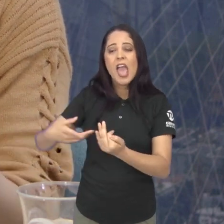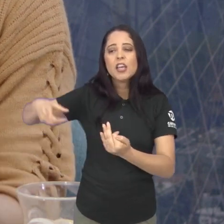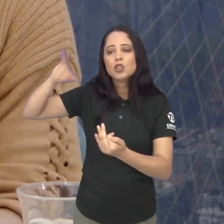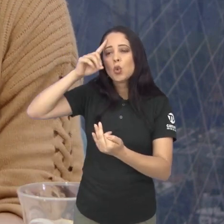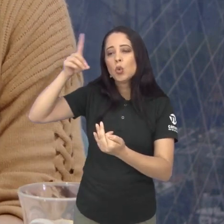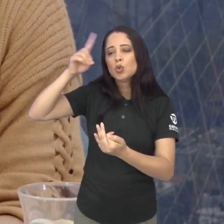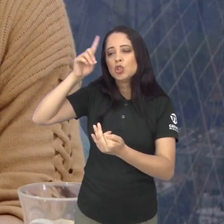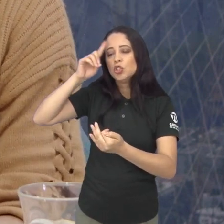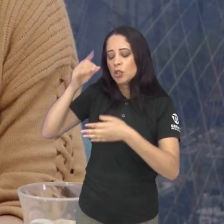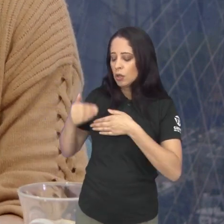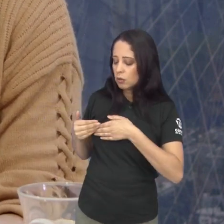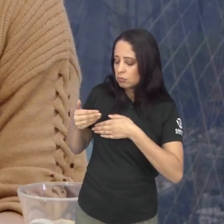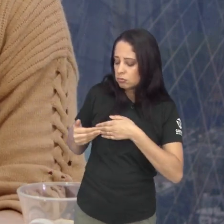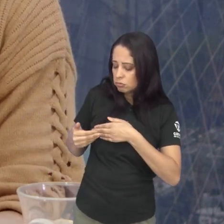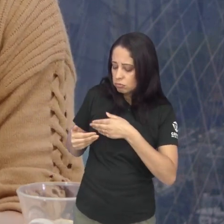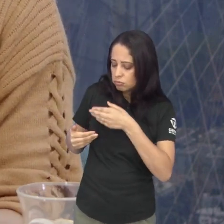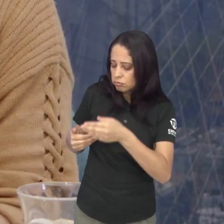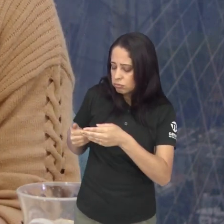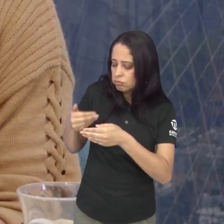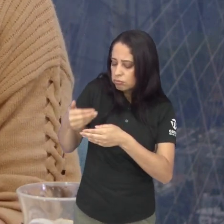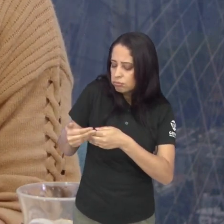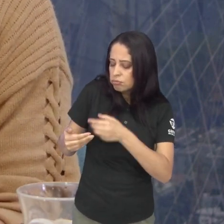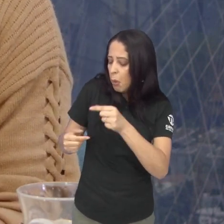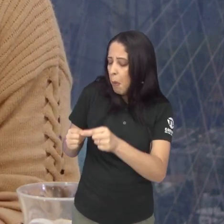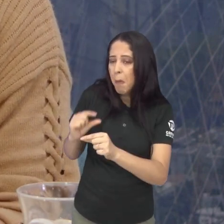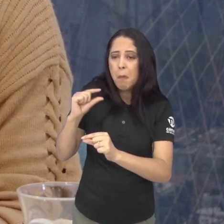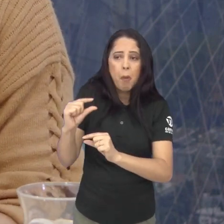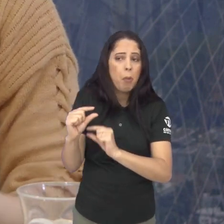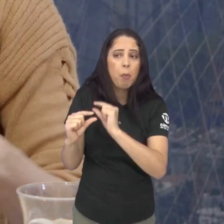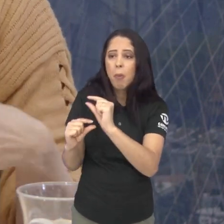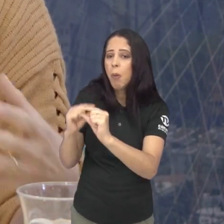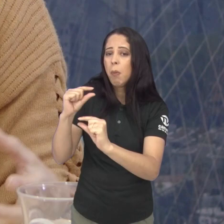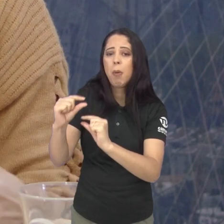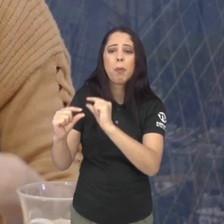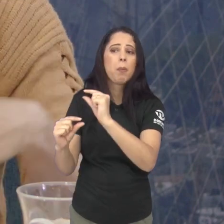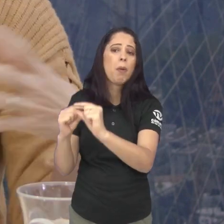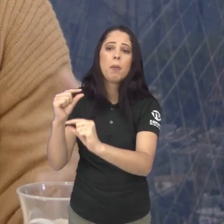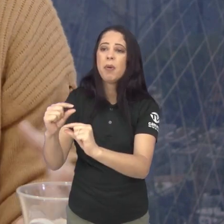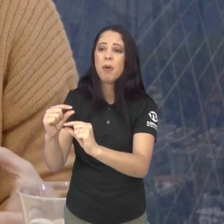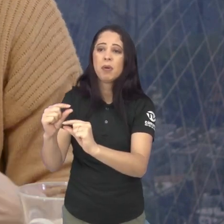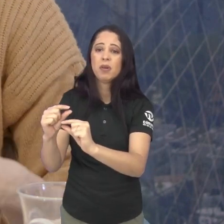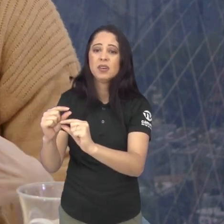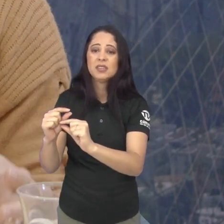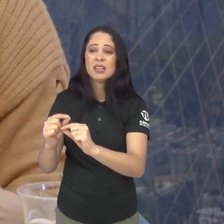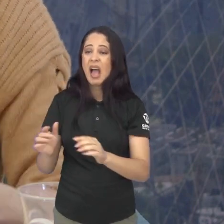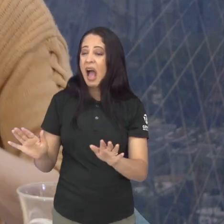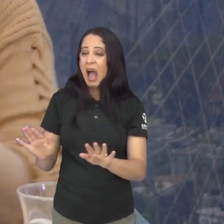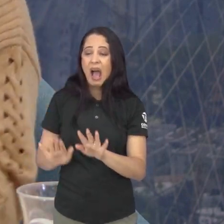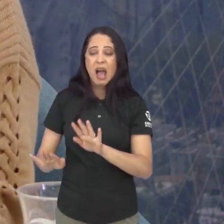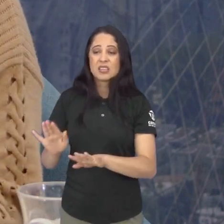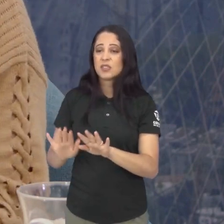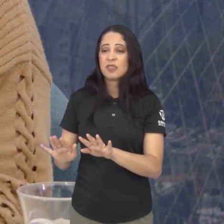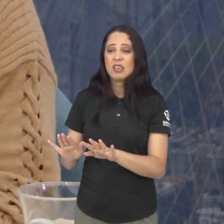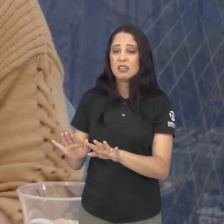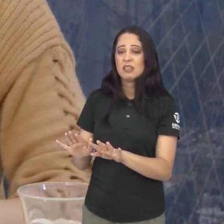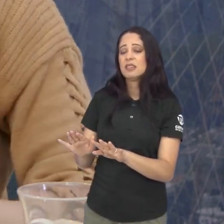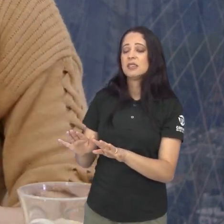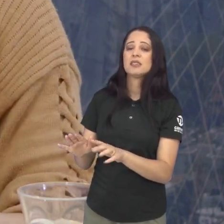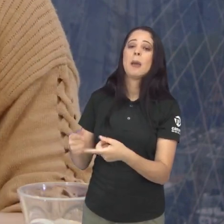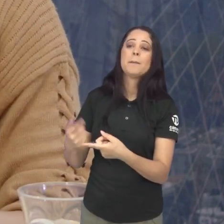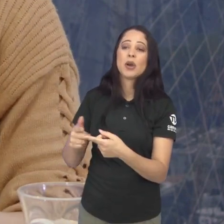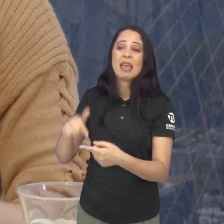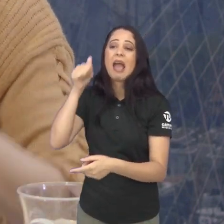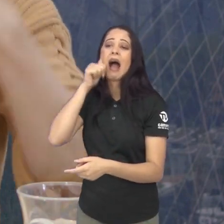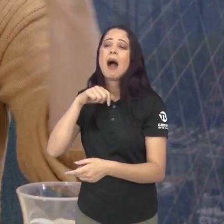seu melhor naquele dia. Às vezes o melhor naquele dia daquela família é chegar em casa, tomar um banho, relaxar e dormir, porque a